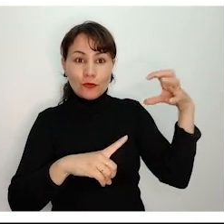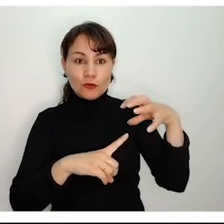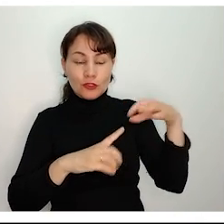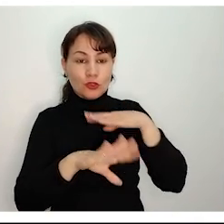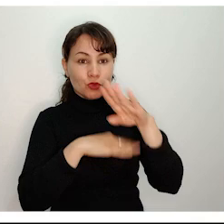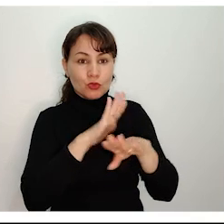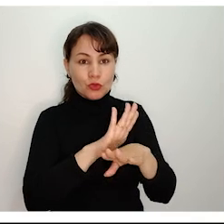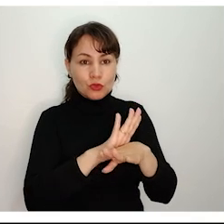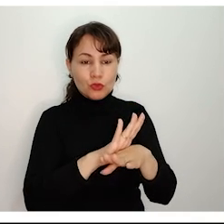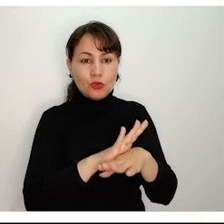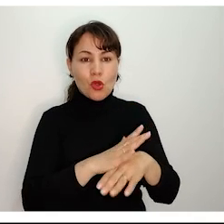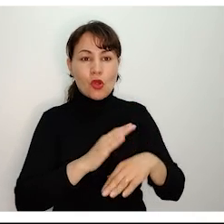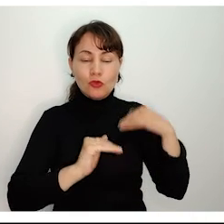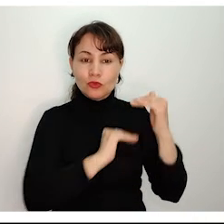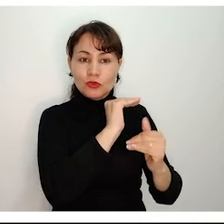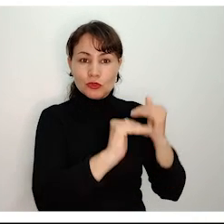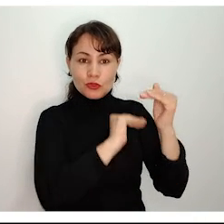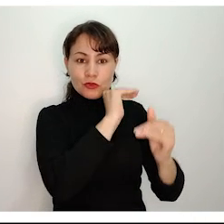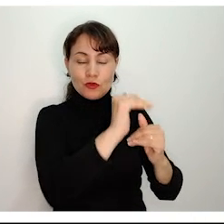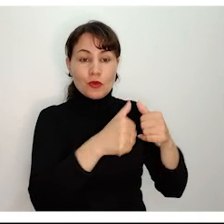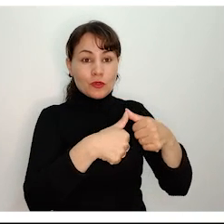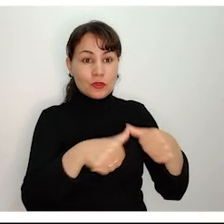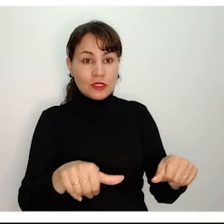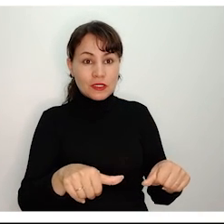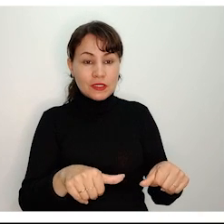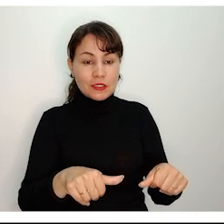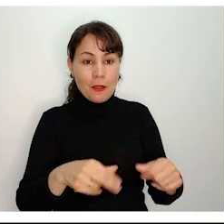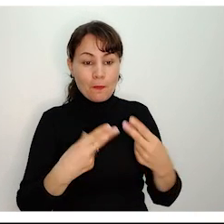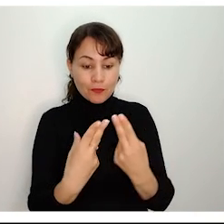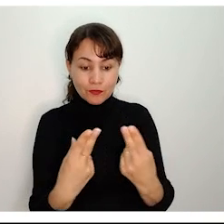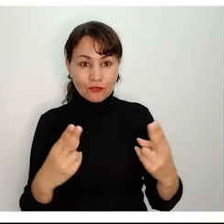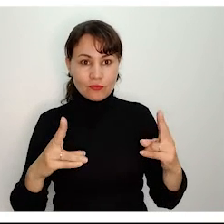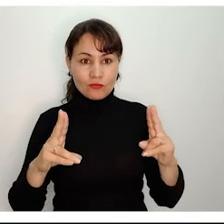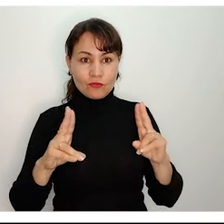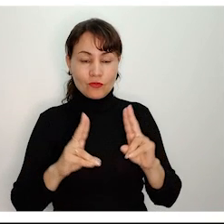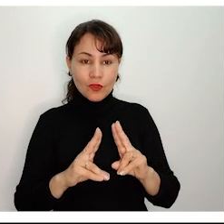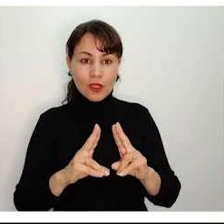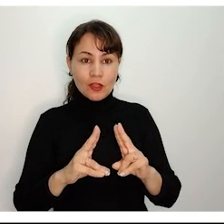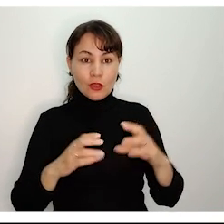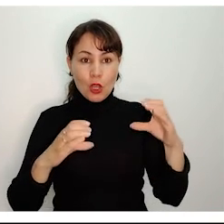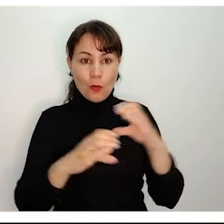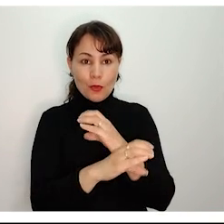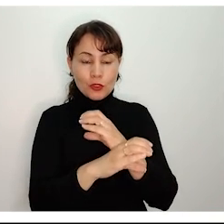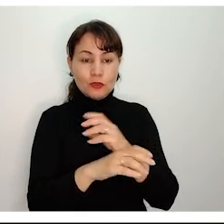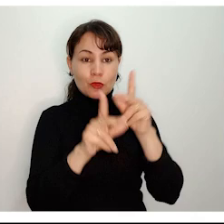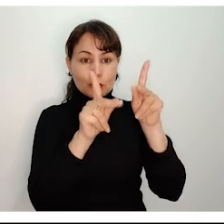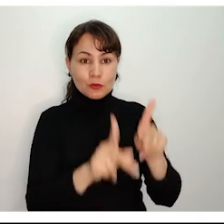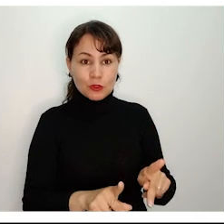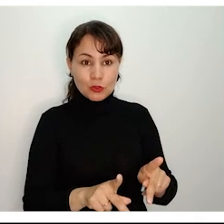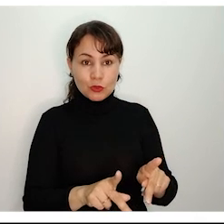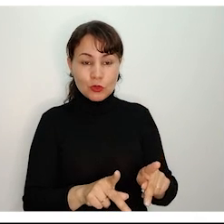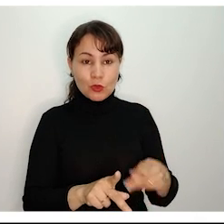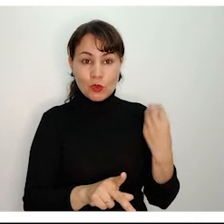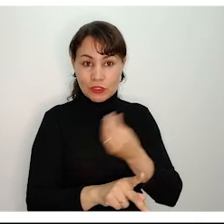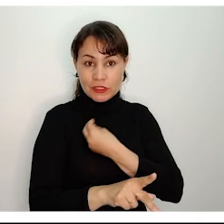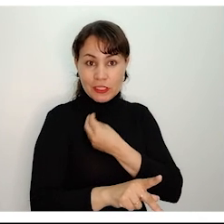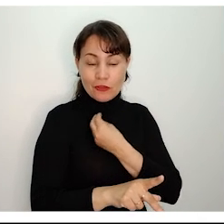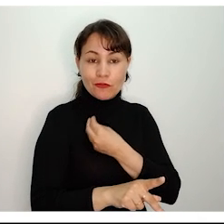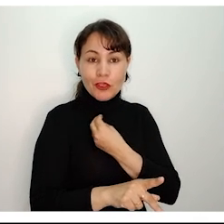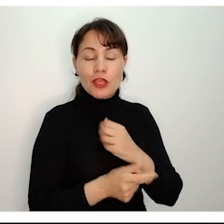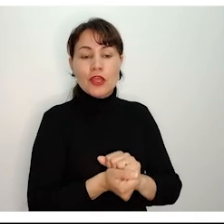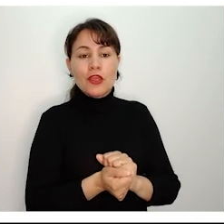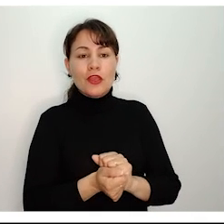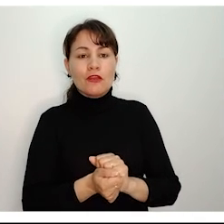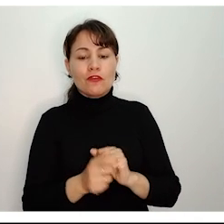potencialidades. Influenciando todo esse desenvolvimento está o ambiente, que é composto pelas pessoas